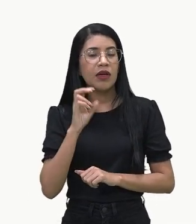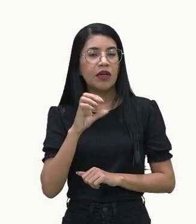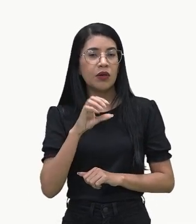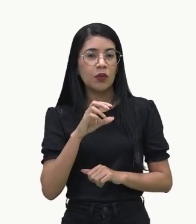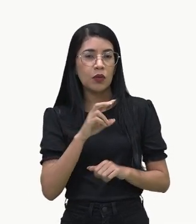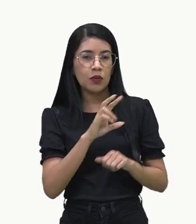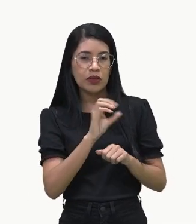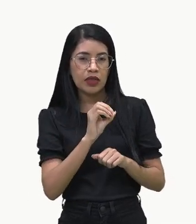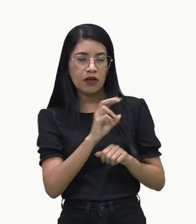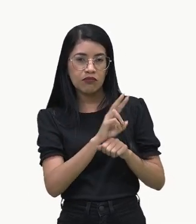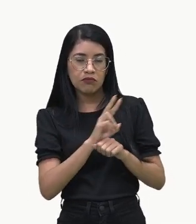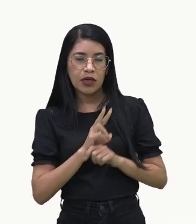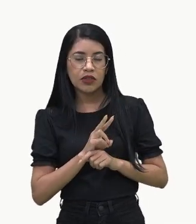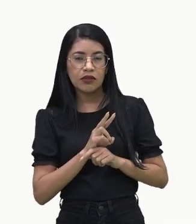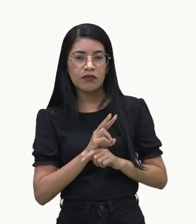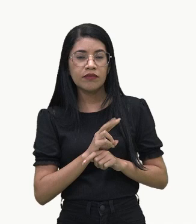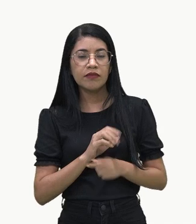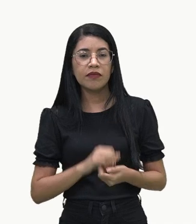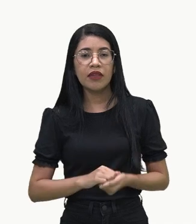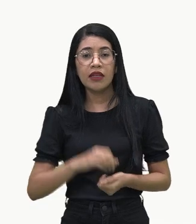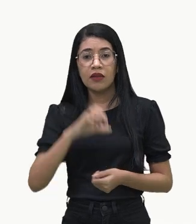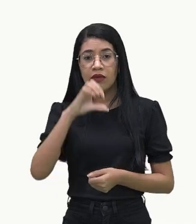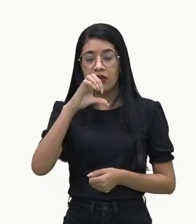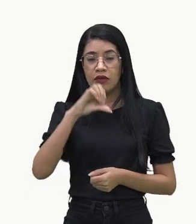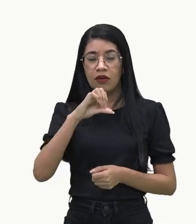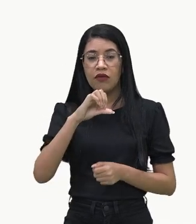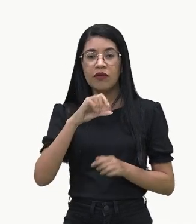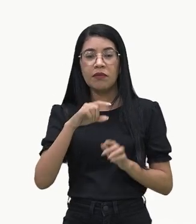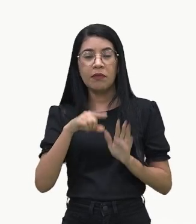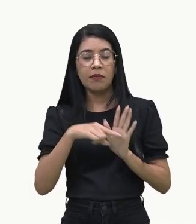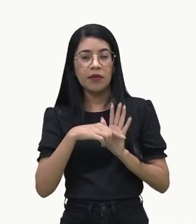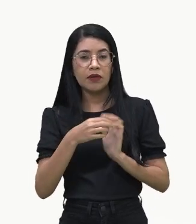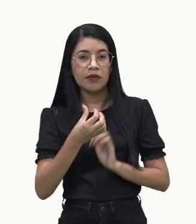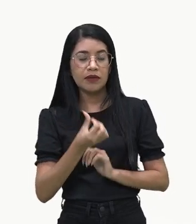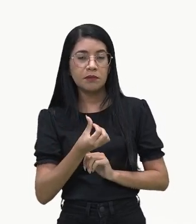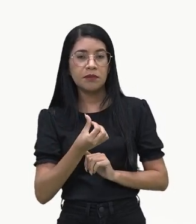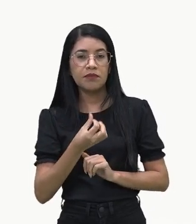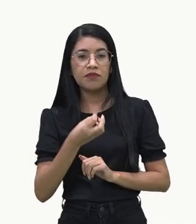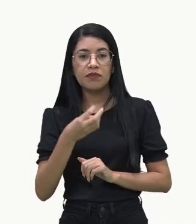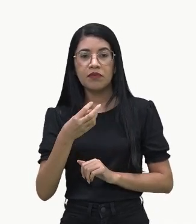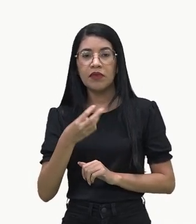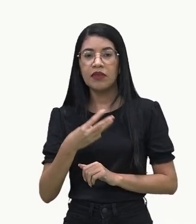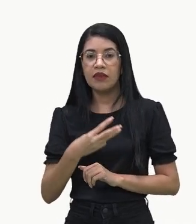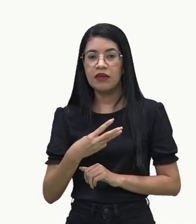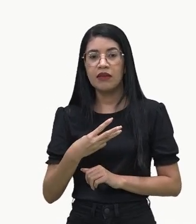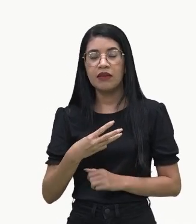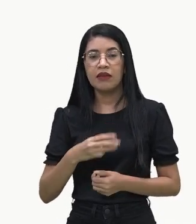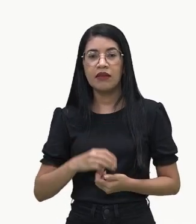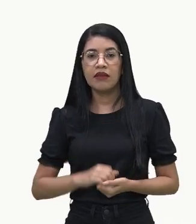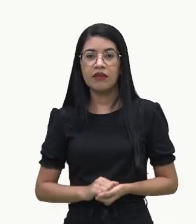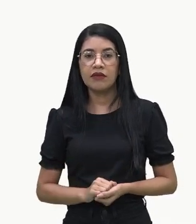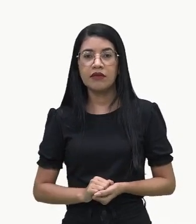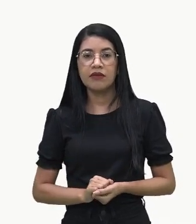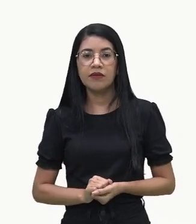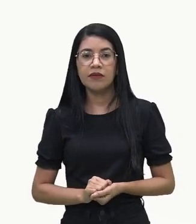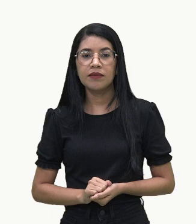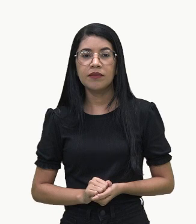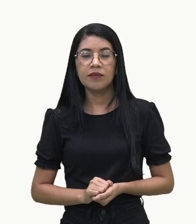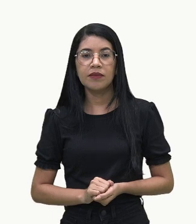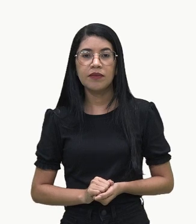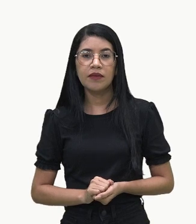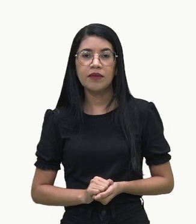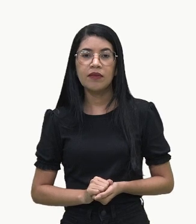emprestado. O 9 menos o 6, vamos ficar aí no total de 3.